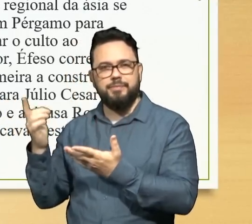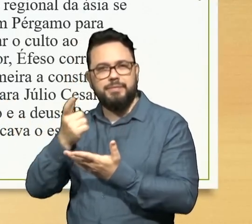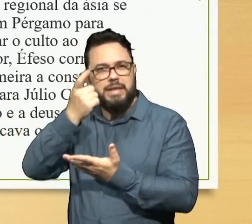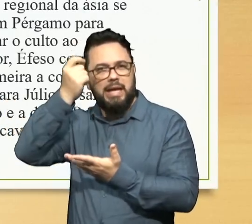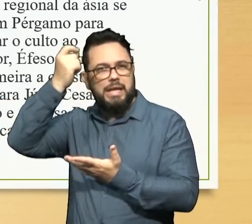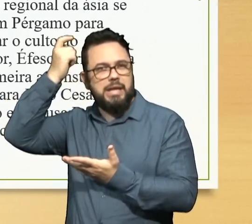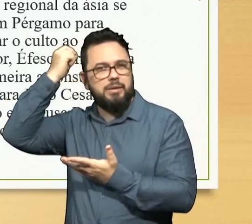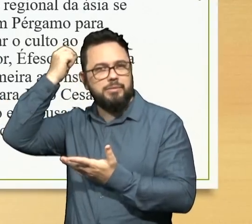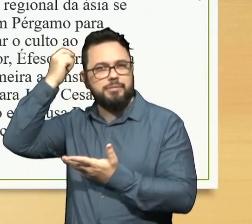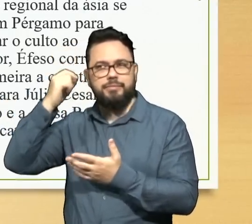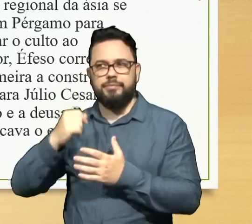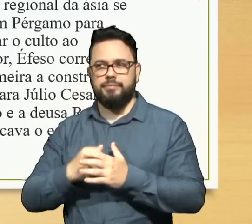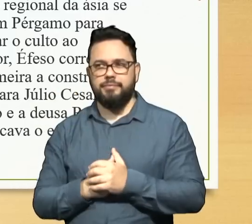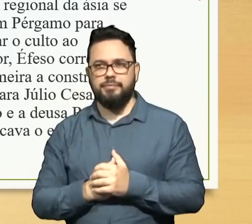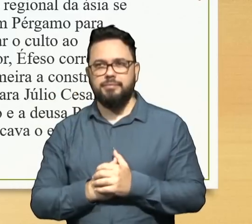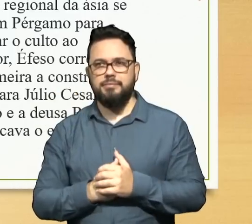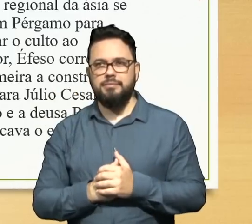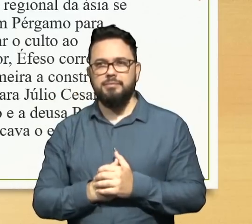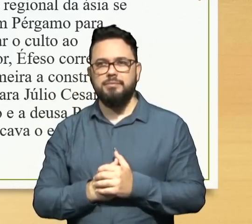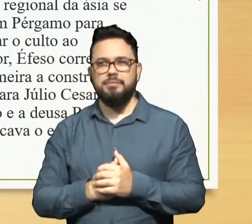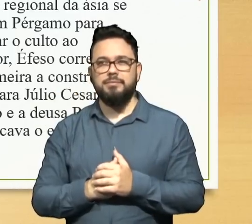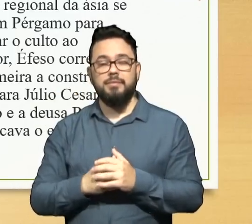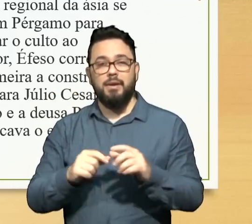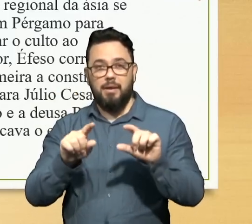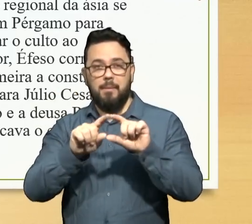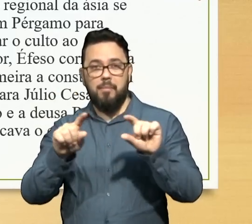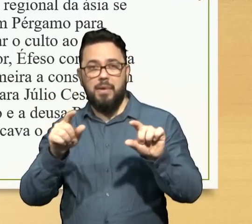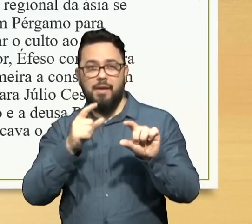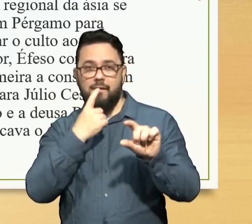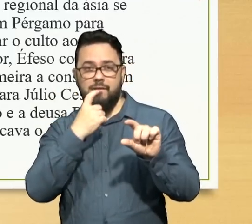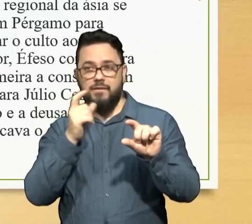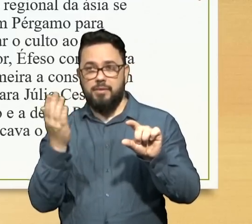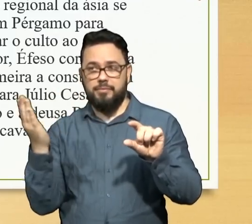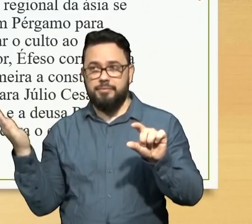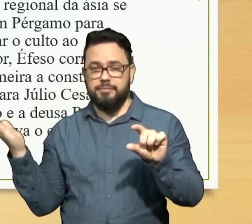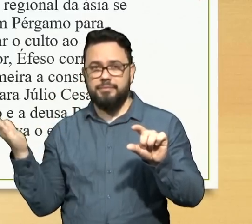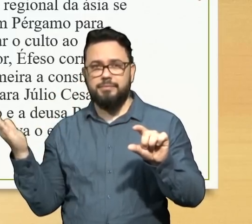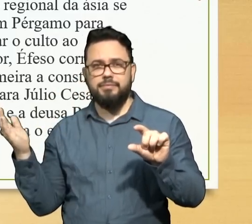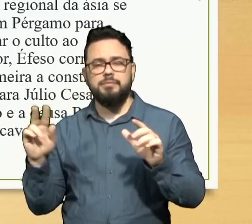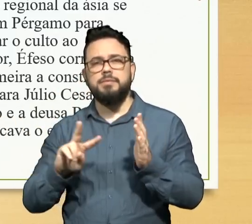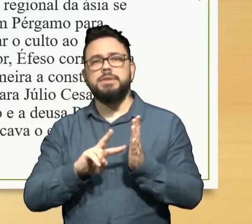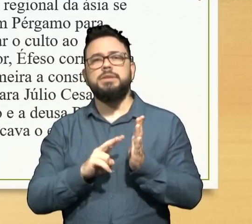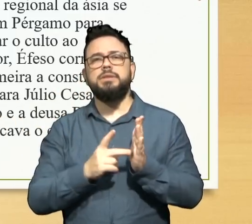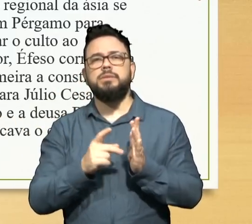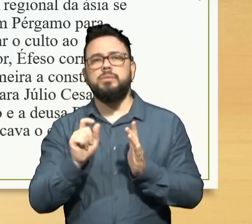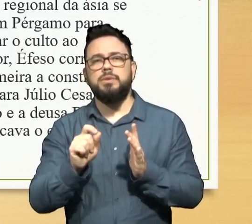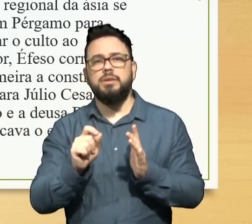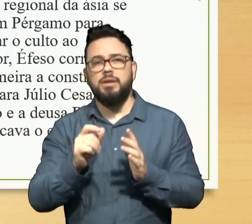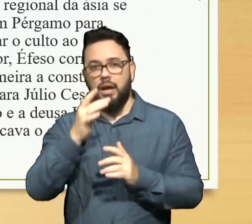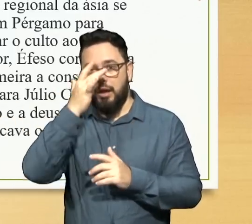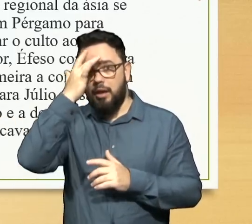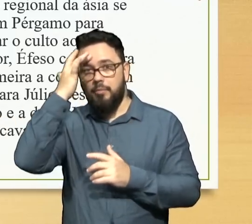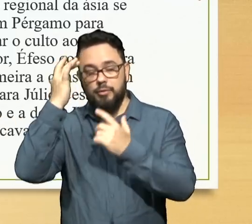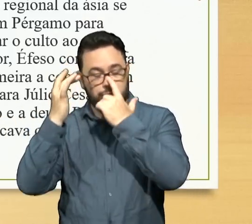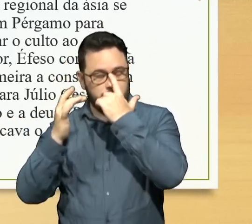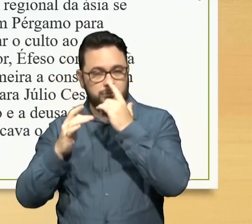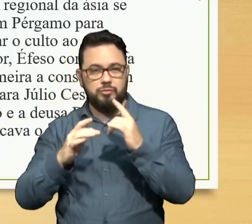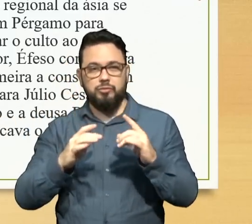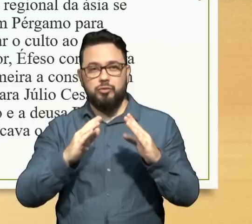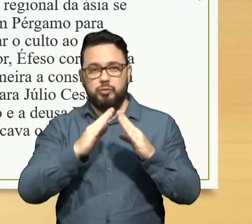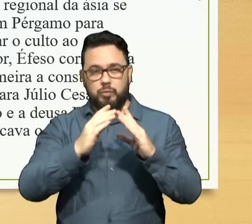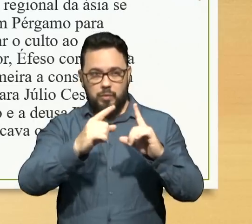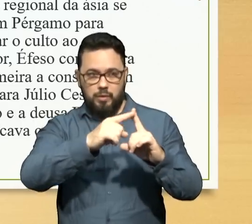significa a os como que se diz os guardadores Os Guardiões do Templo de